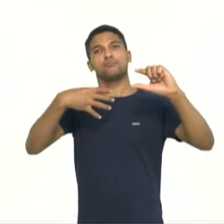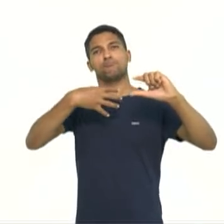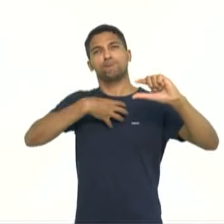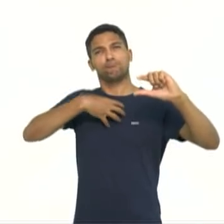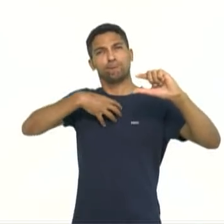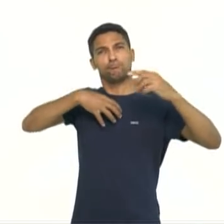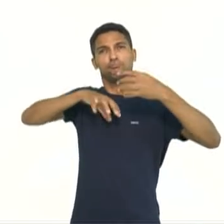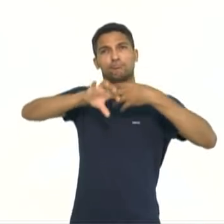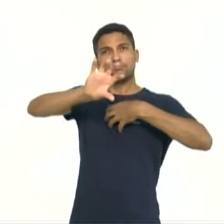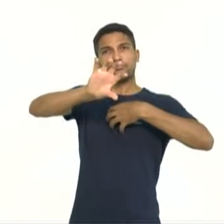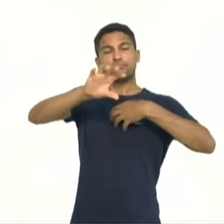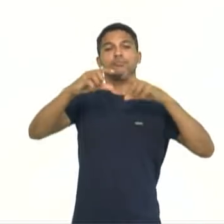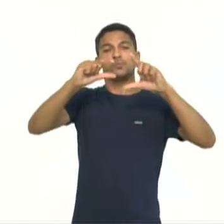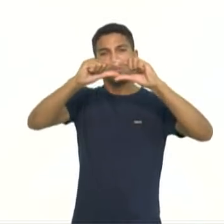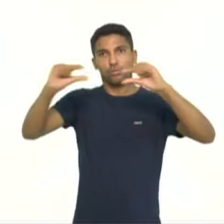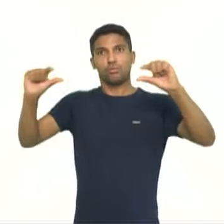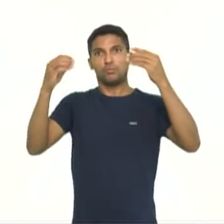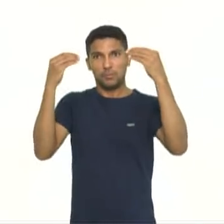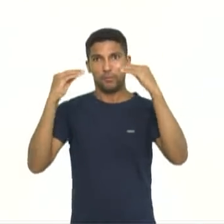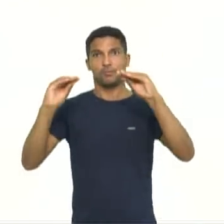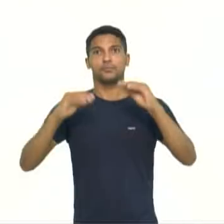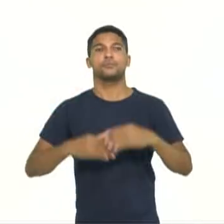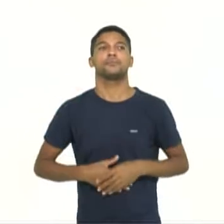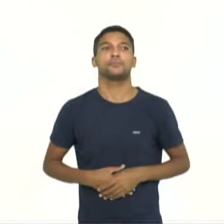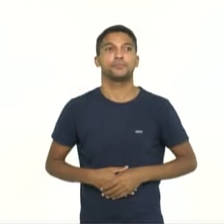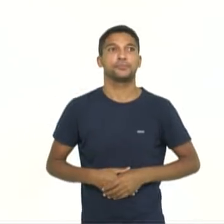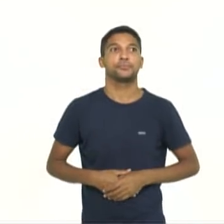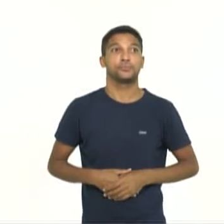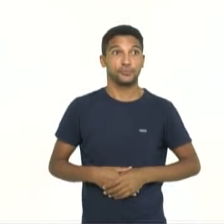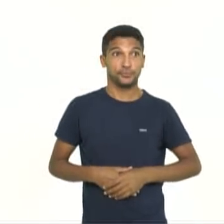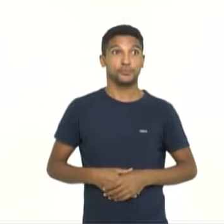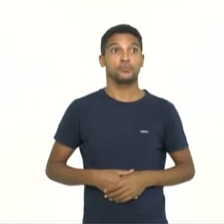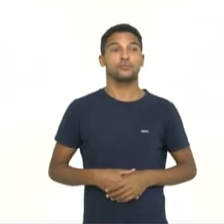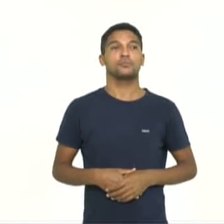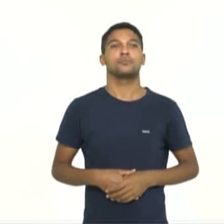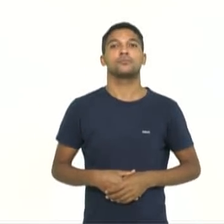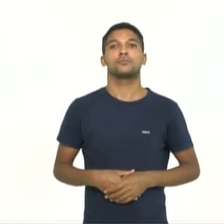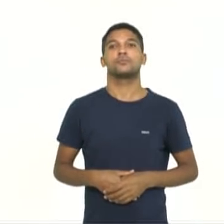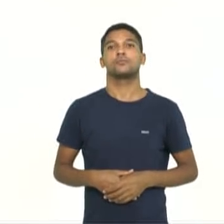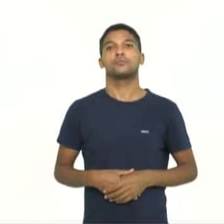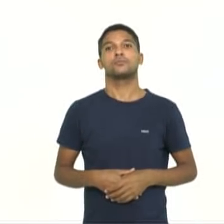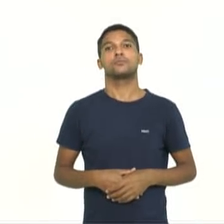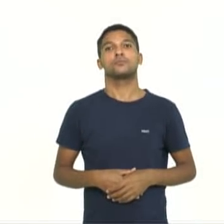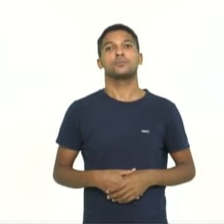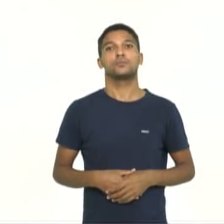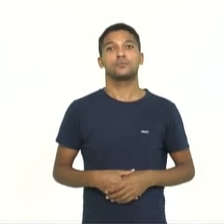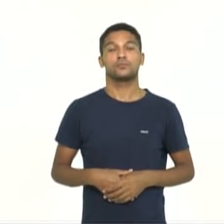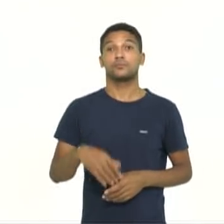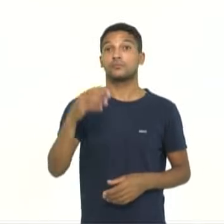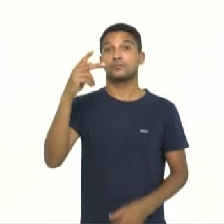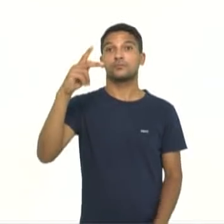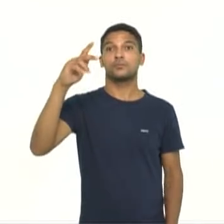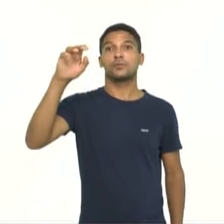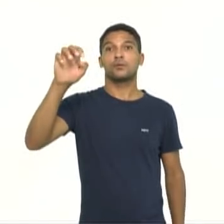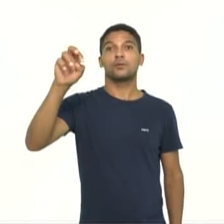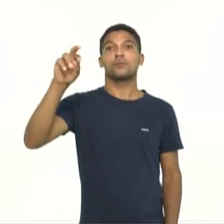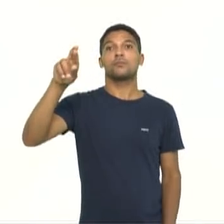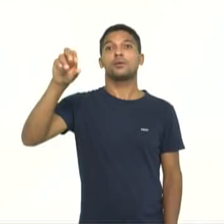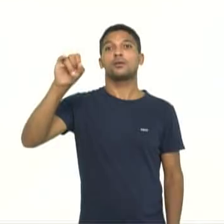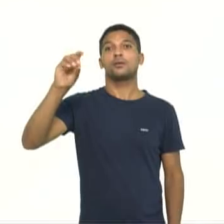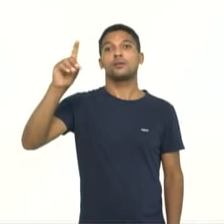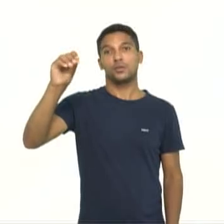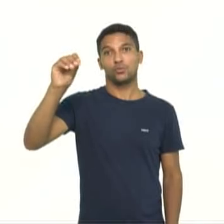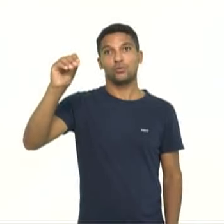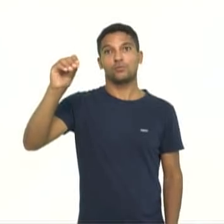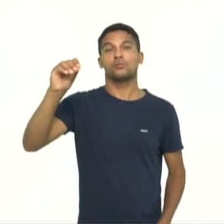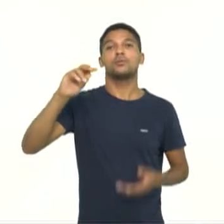uma frase que se organiza em torno de um verbo ou locução verbal. E período. Período é uma frase que possui uma ou